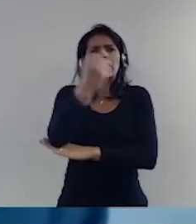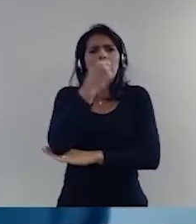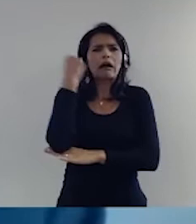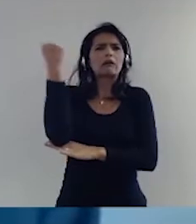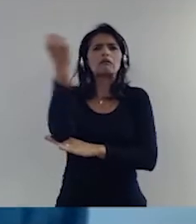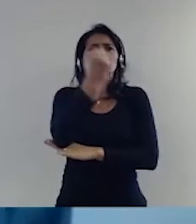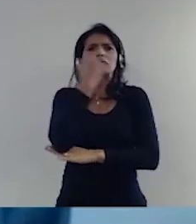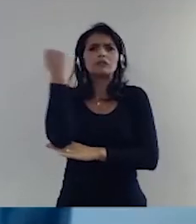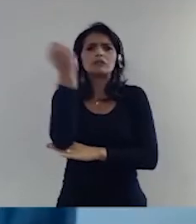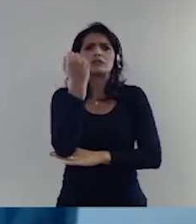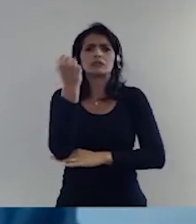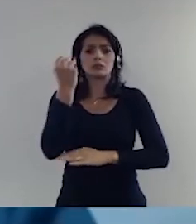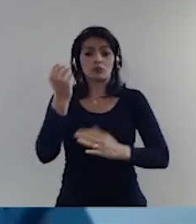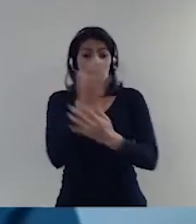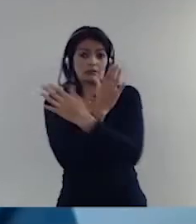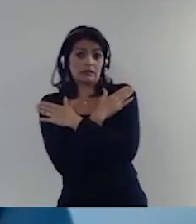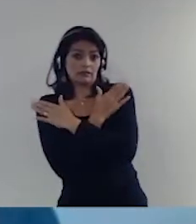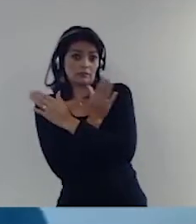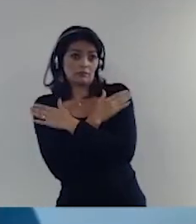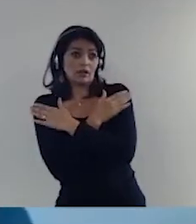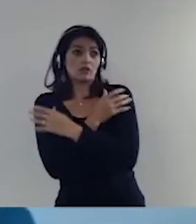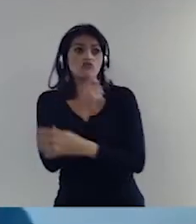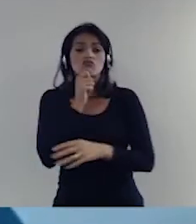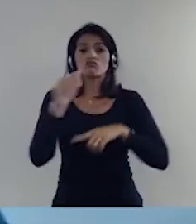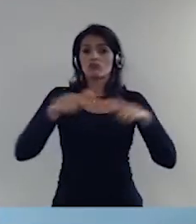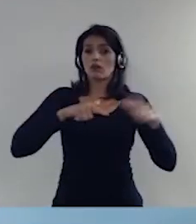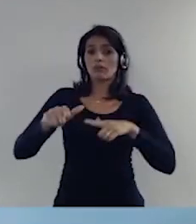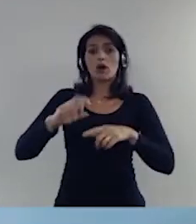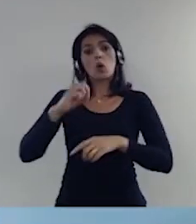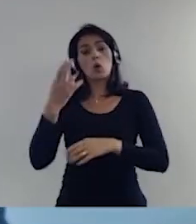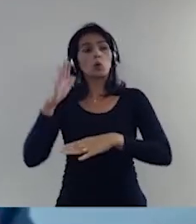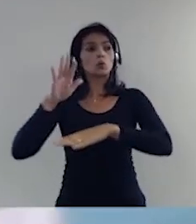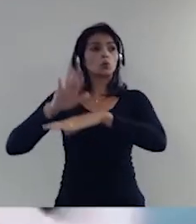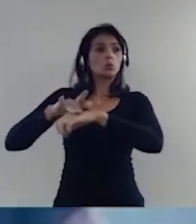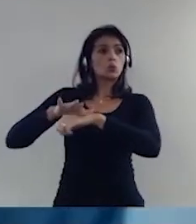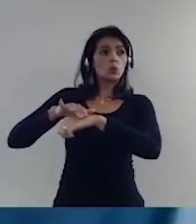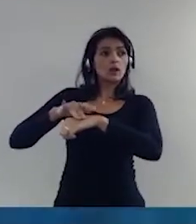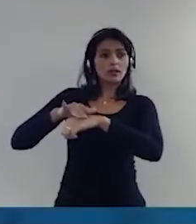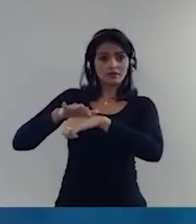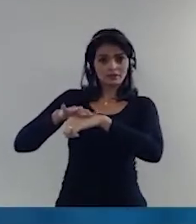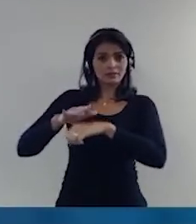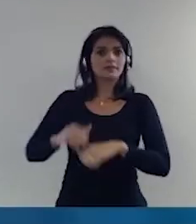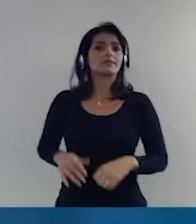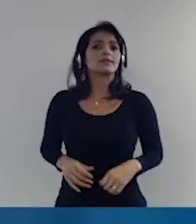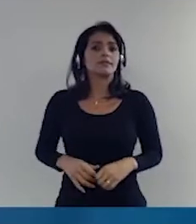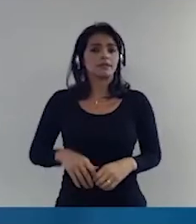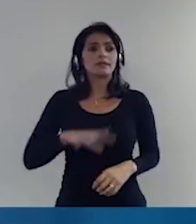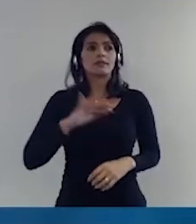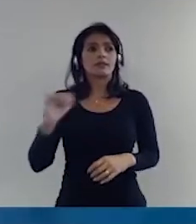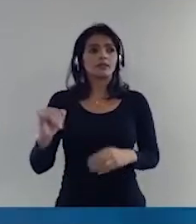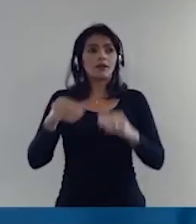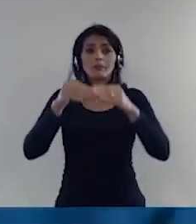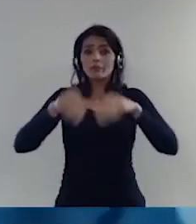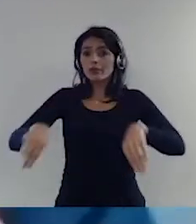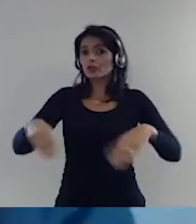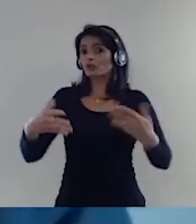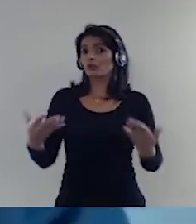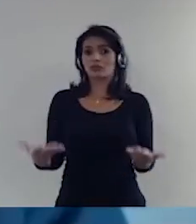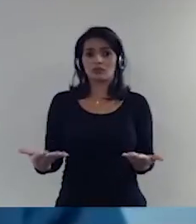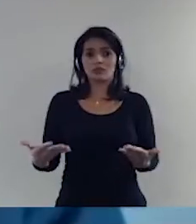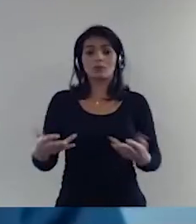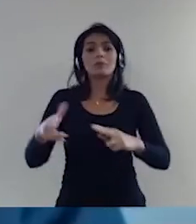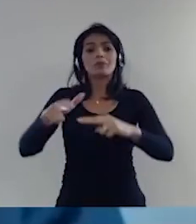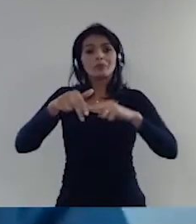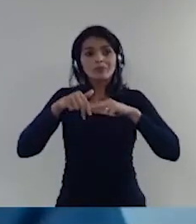um desemprego, uma doença que o torne menos capaz de fazer frente à sua prestação.